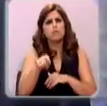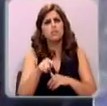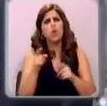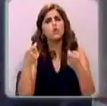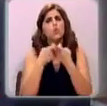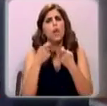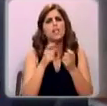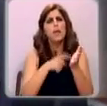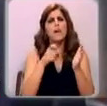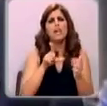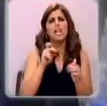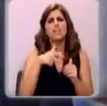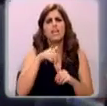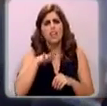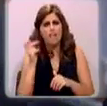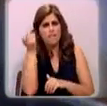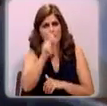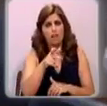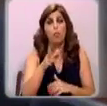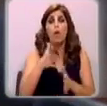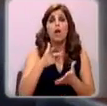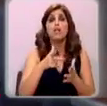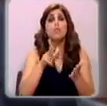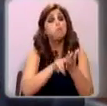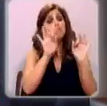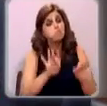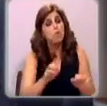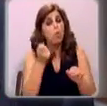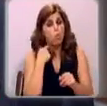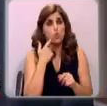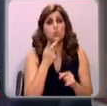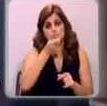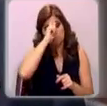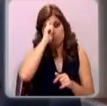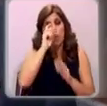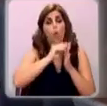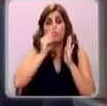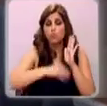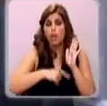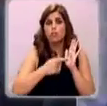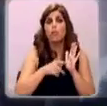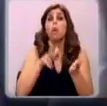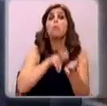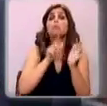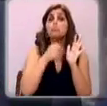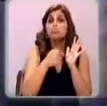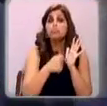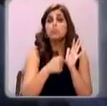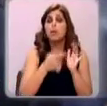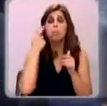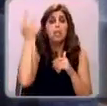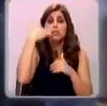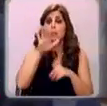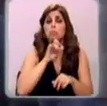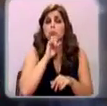que vieram para Portugal, porque a partir do momento em que tiveram o reconhecimento do título, cumprem o seu contrato, mas depois esse reconhecimento é definitivo